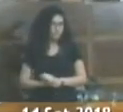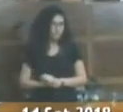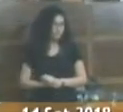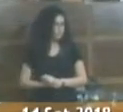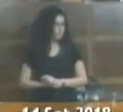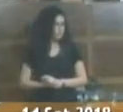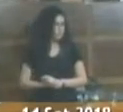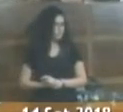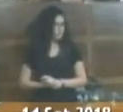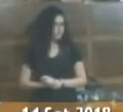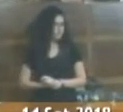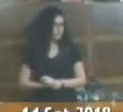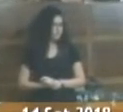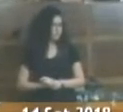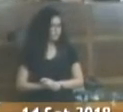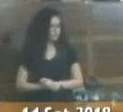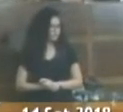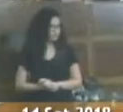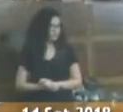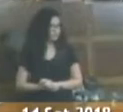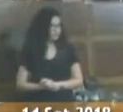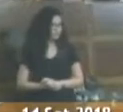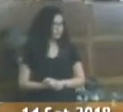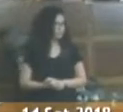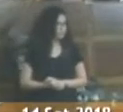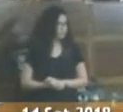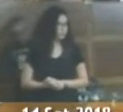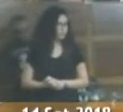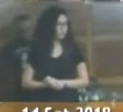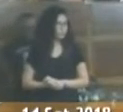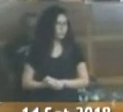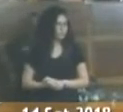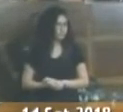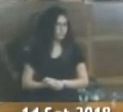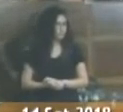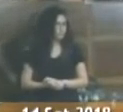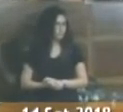Vamos passar a palavra aqui para o senhor Jackson.